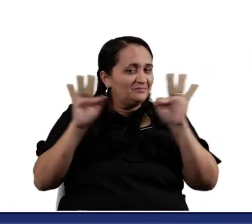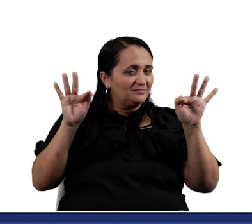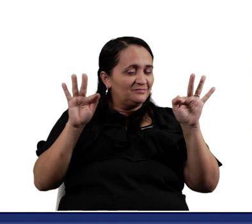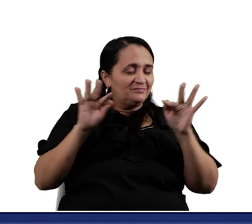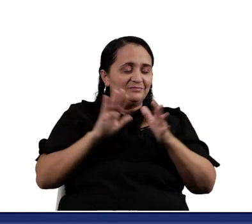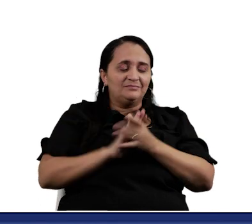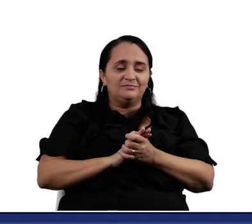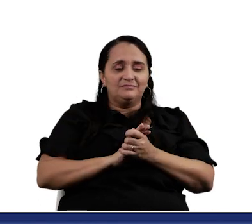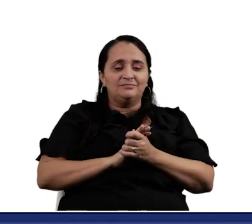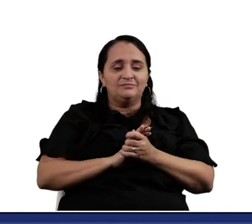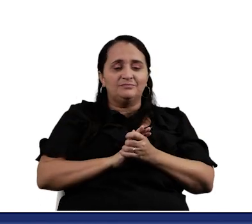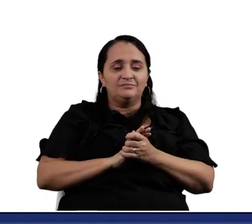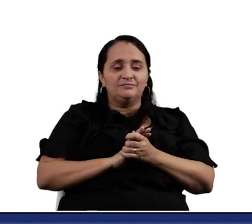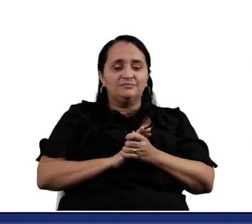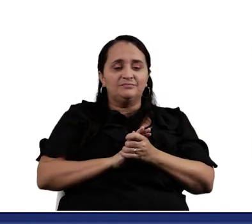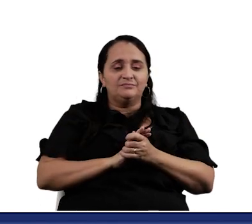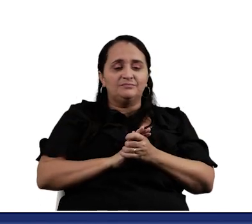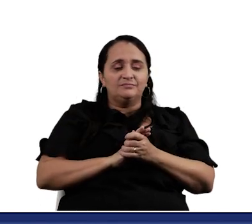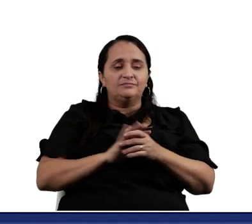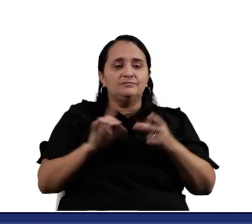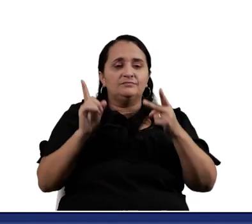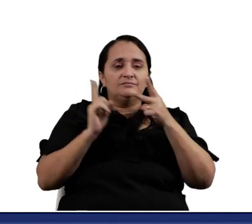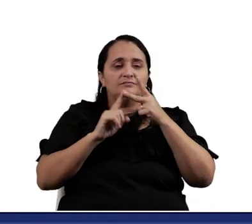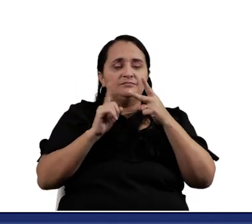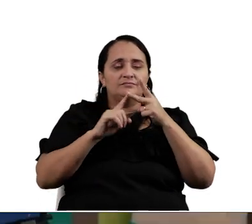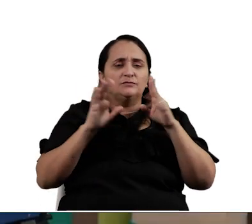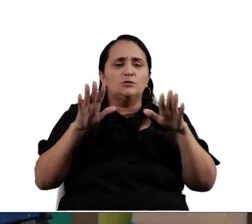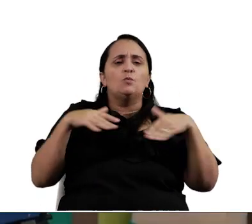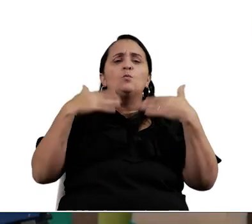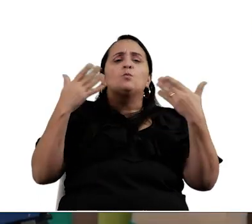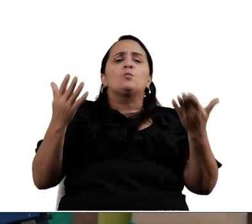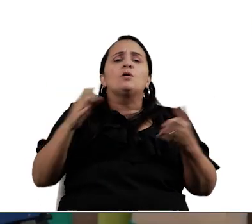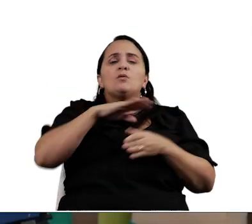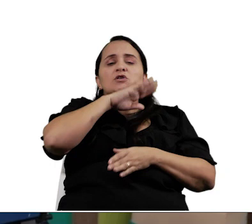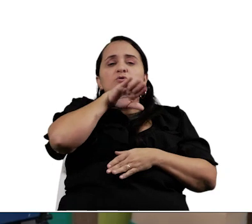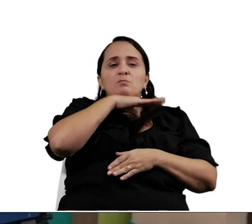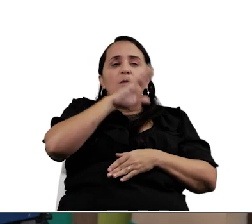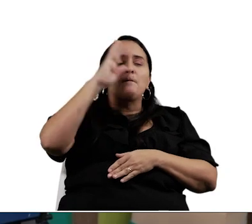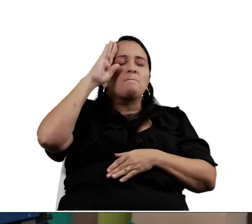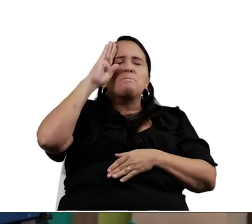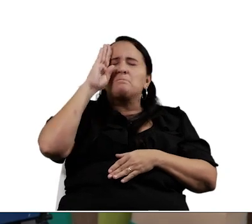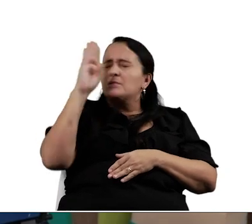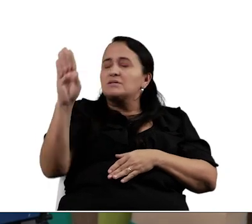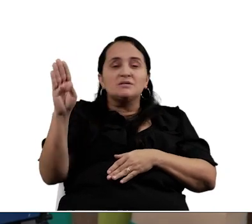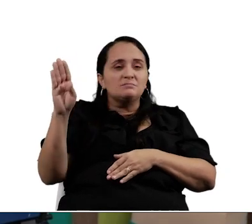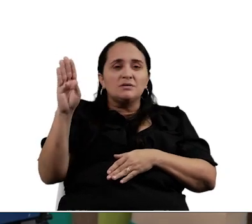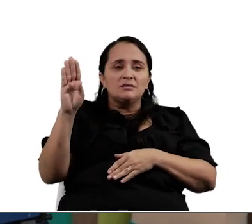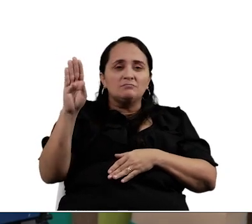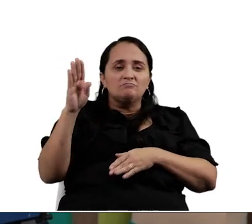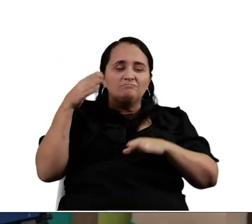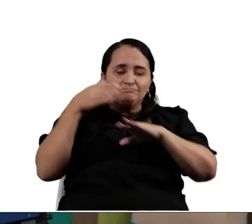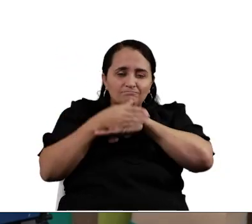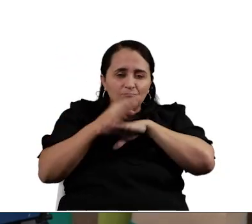E qual animal está sendo referido na história? O personagem principal aí, que se envolveu